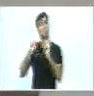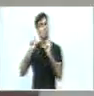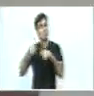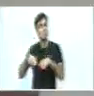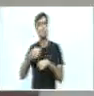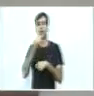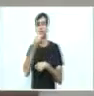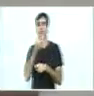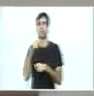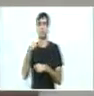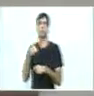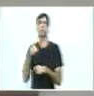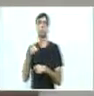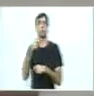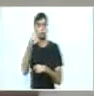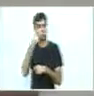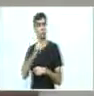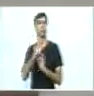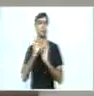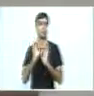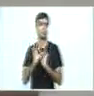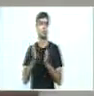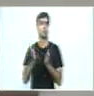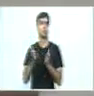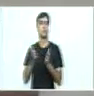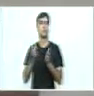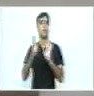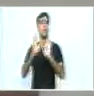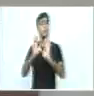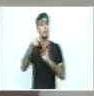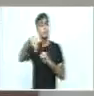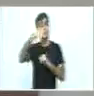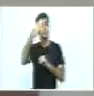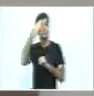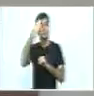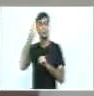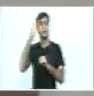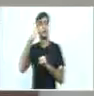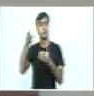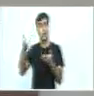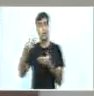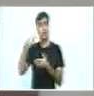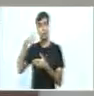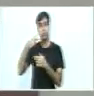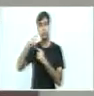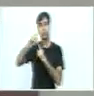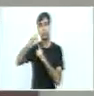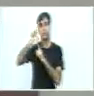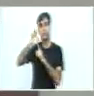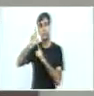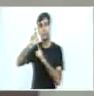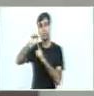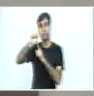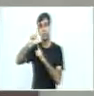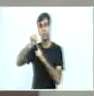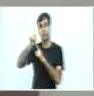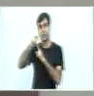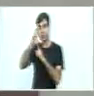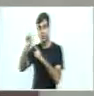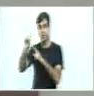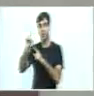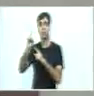viável de ser realmente executada. Só para vocês terem uma ideia, vereador Geraldão,